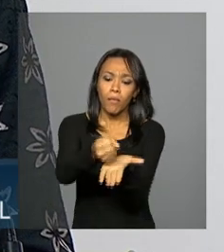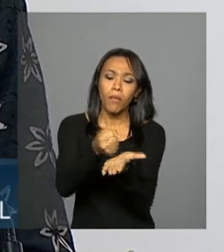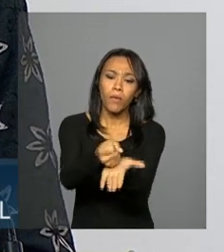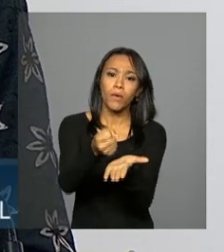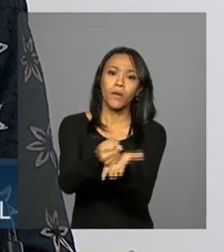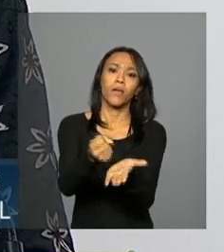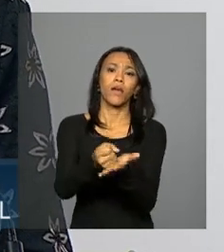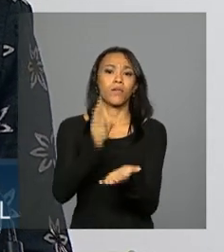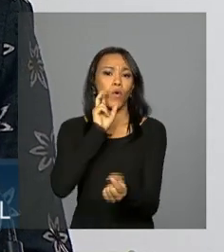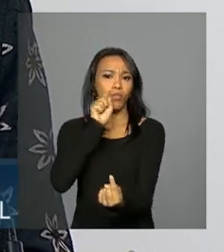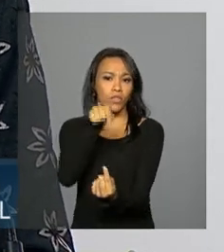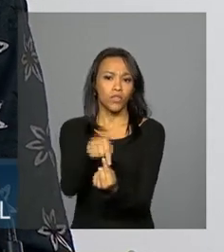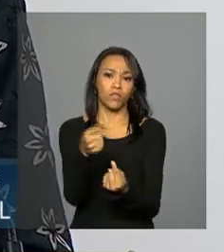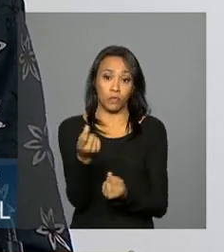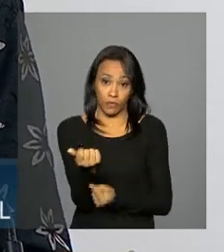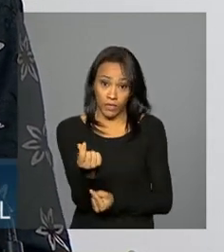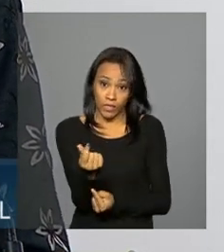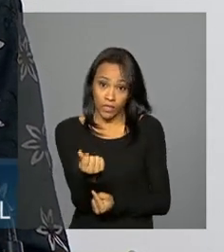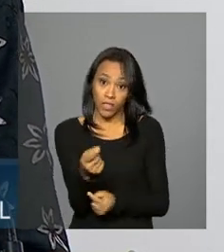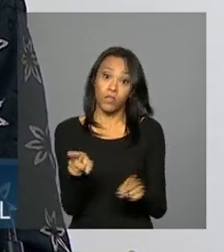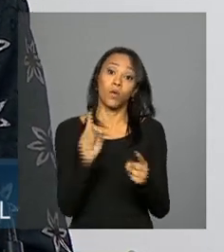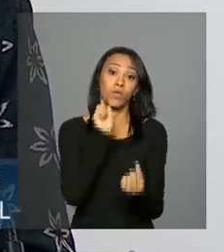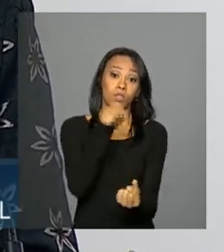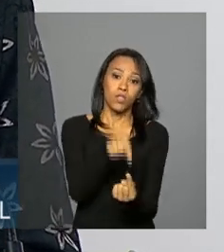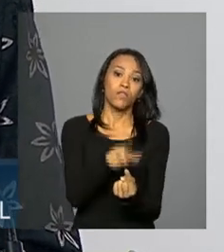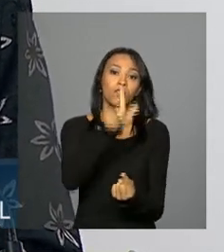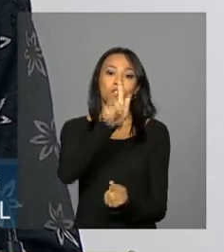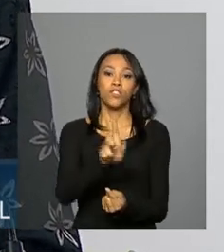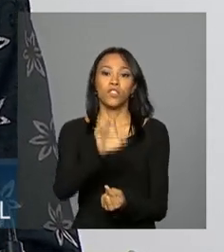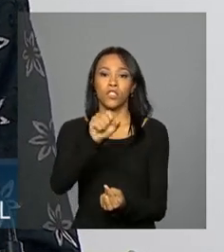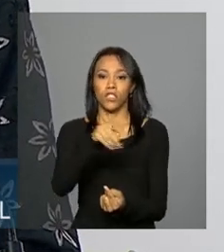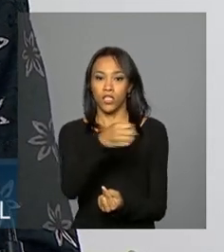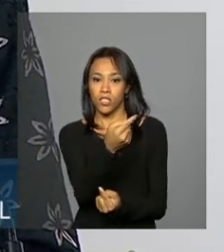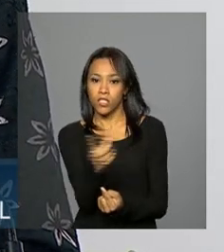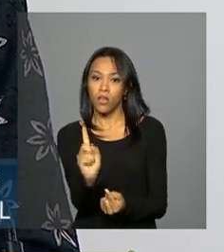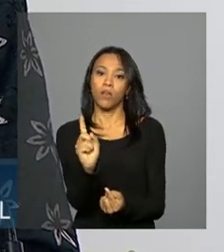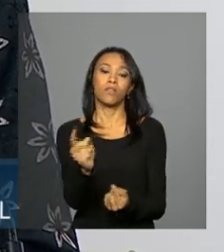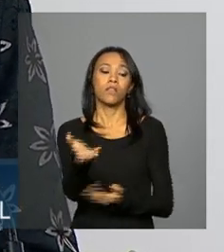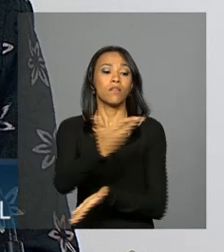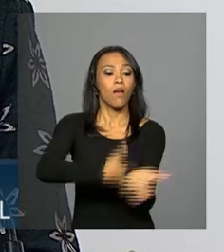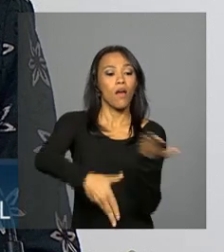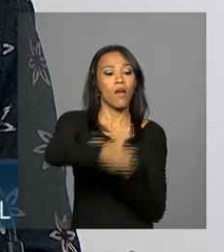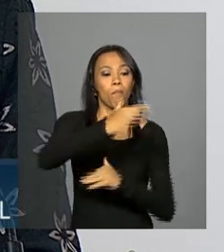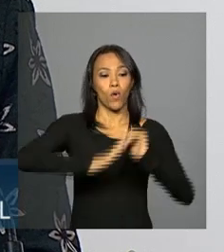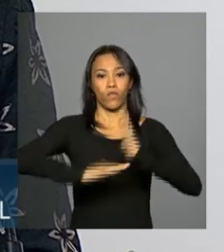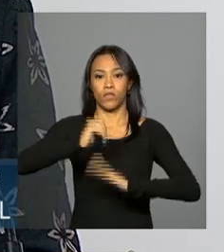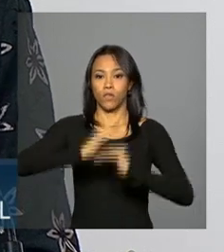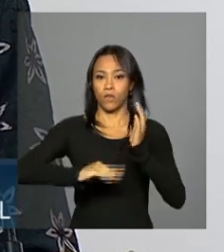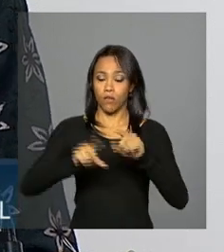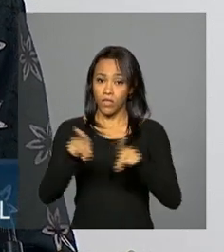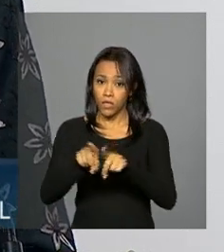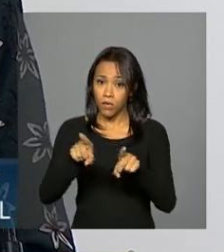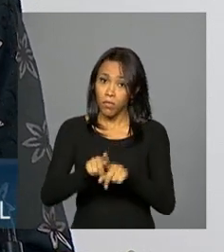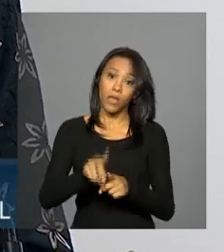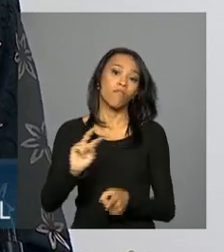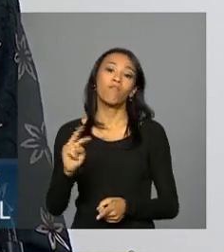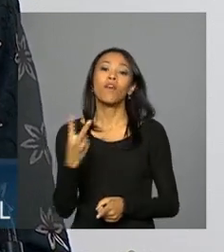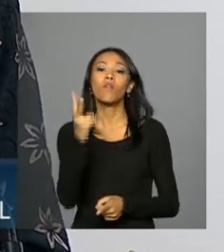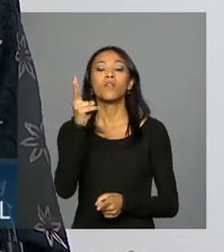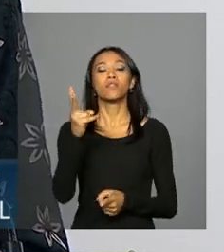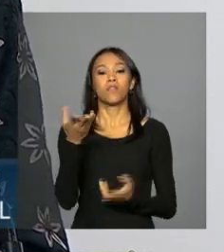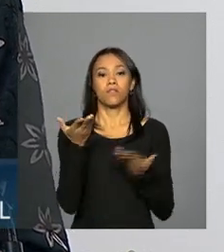vista financeiro, de gestão, da relação profissional com os atletas e da valorização do